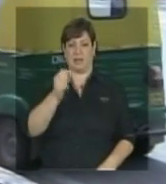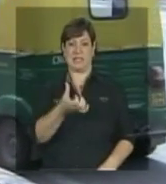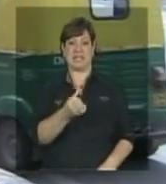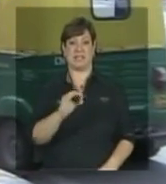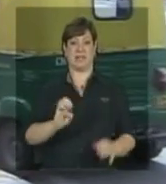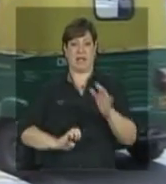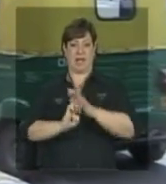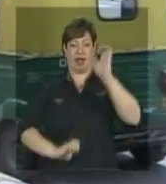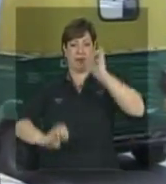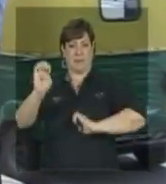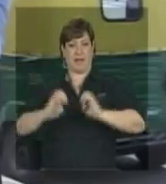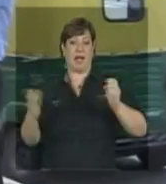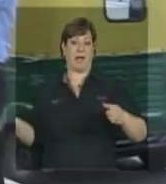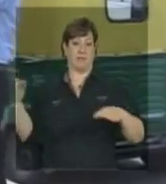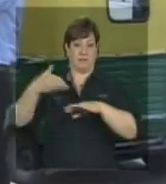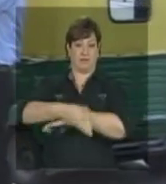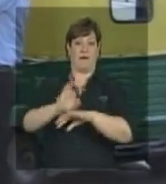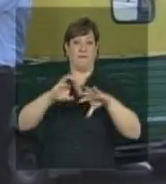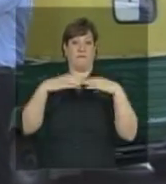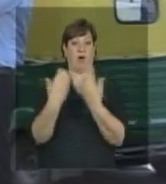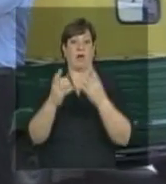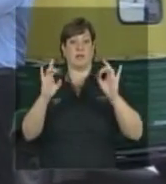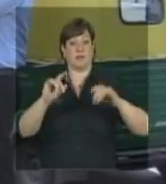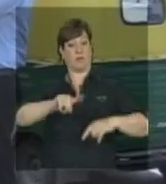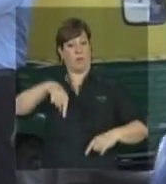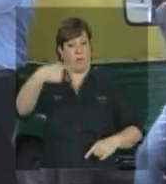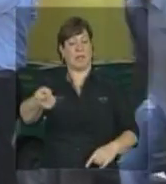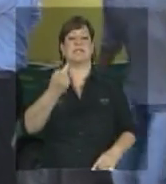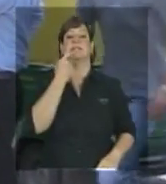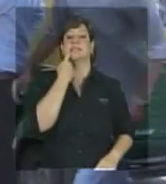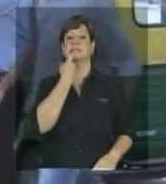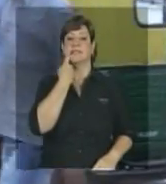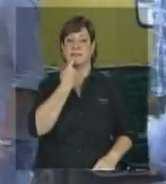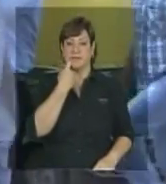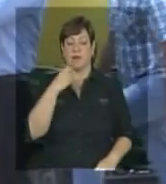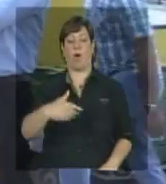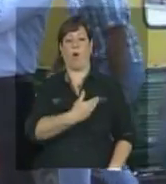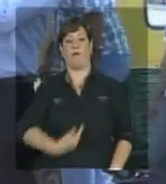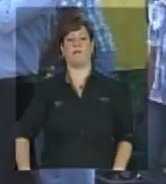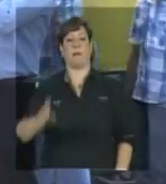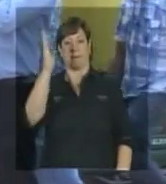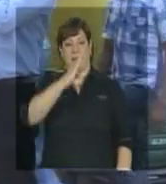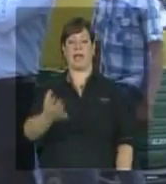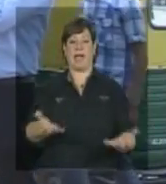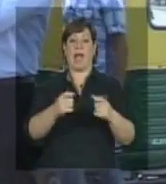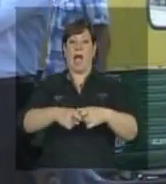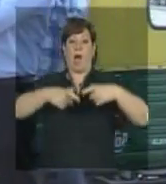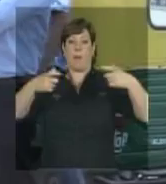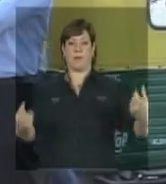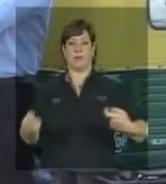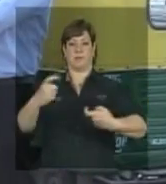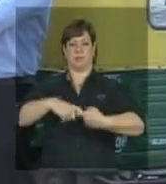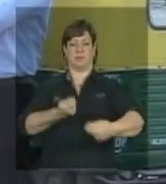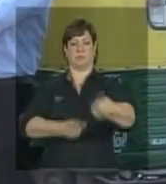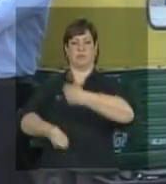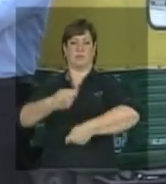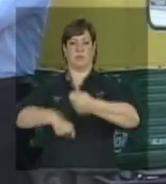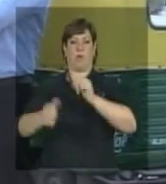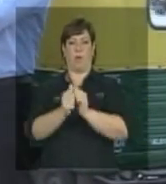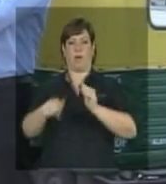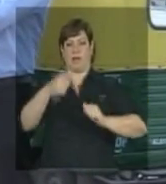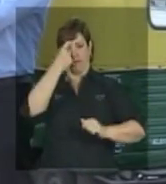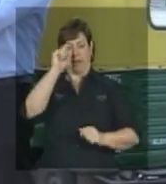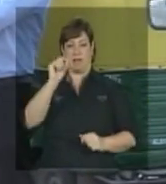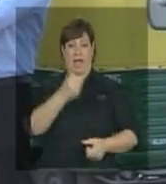empresários. Eles vão participar de um fórum específico na próxima sexta-feira. O governo brasileiro quer aumentar o comércio com a Índia. No ano passado,